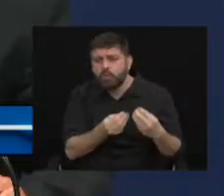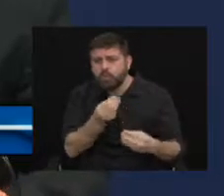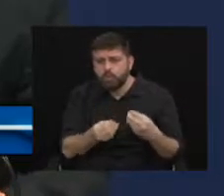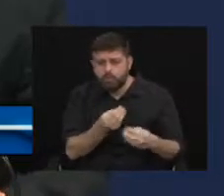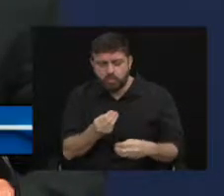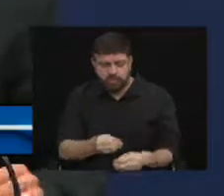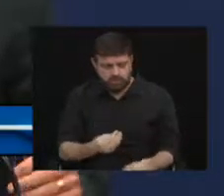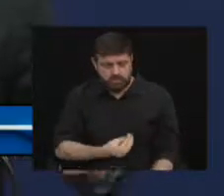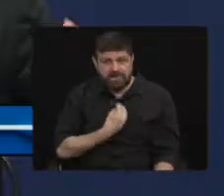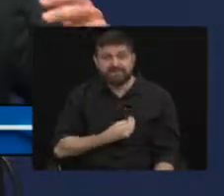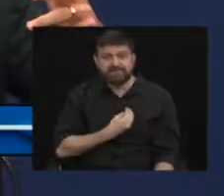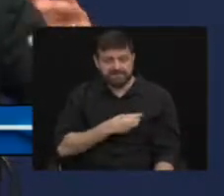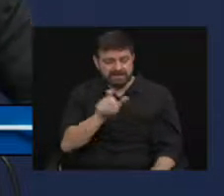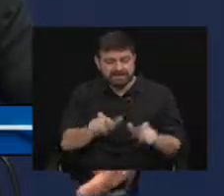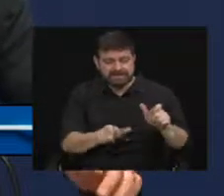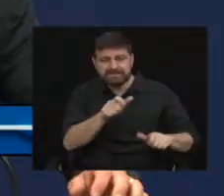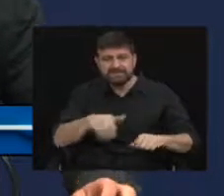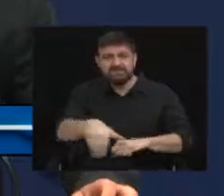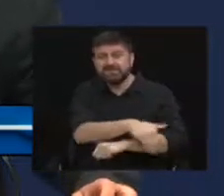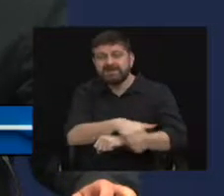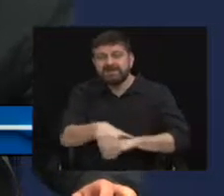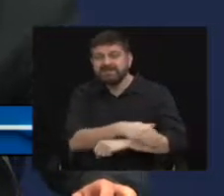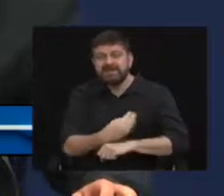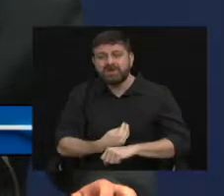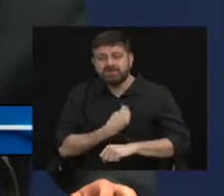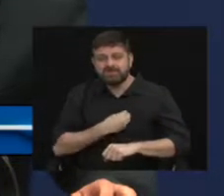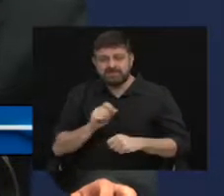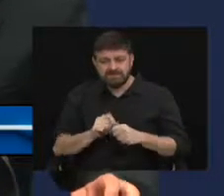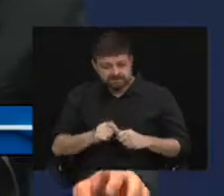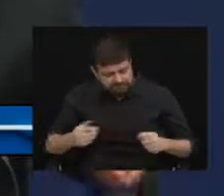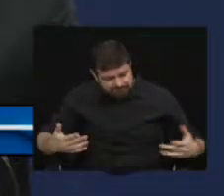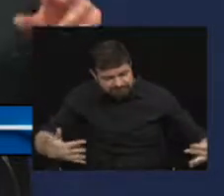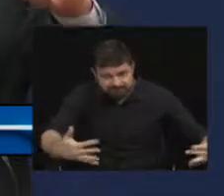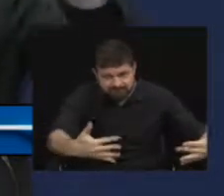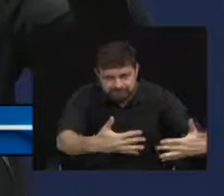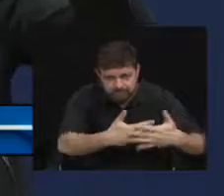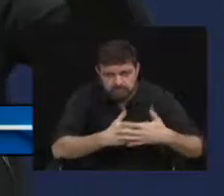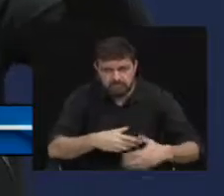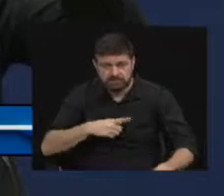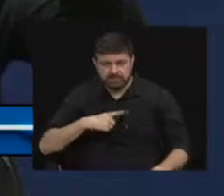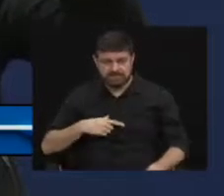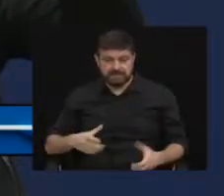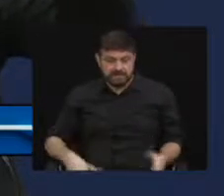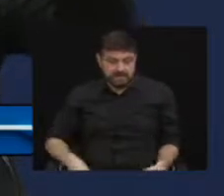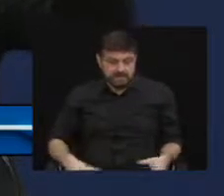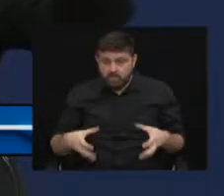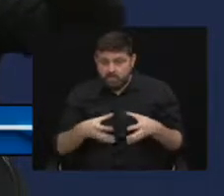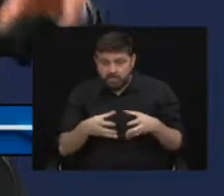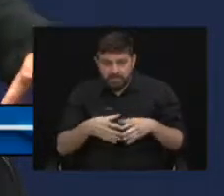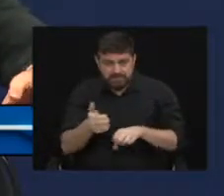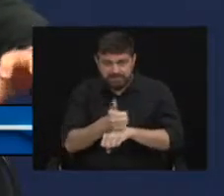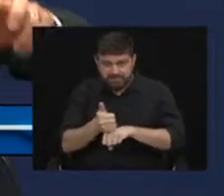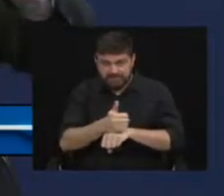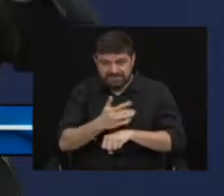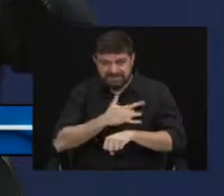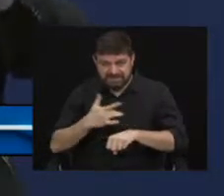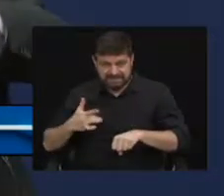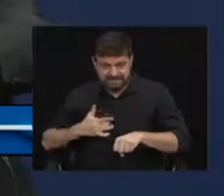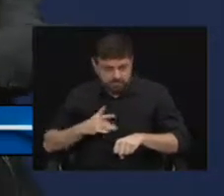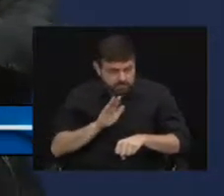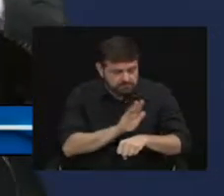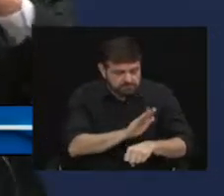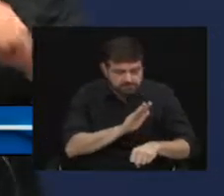infraestrutura sanitária, ou seja, banheiros no centro da cidade. Nós víamos, olhando para o centro da